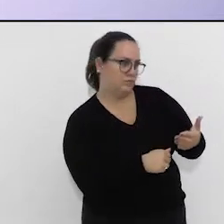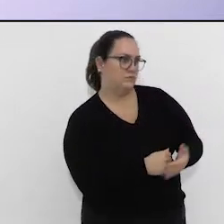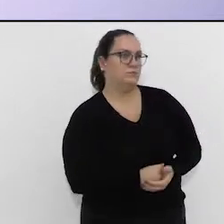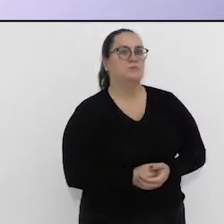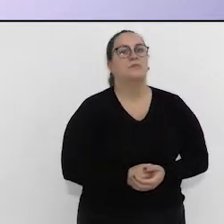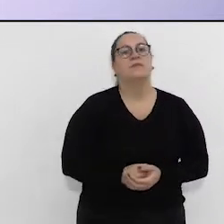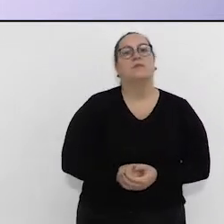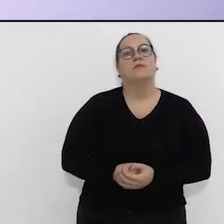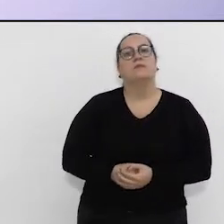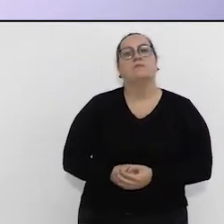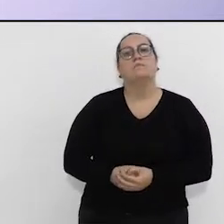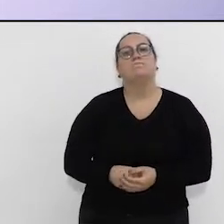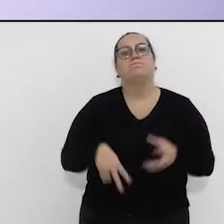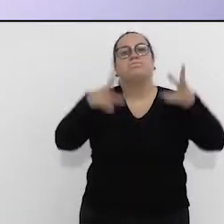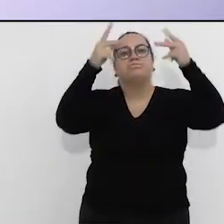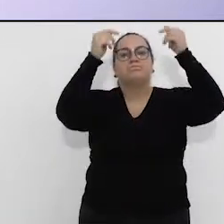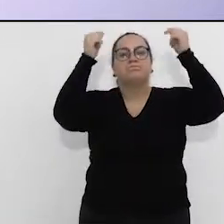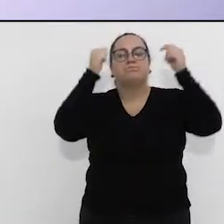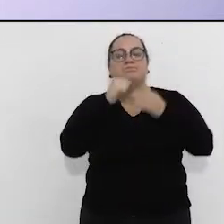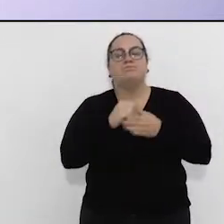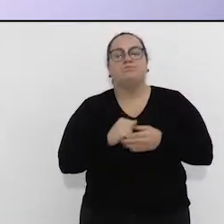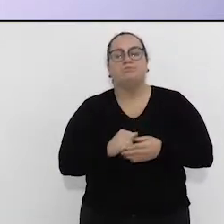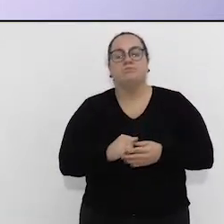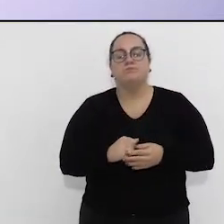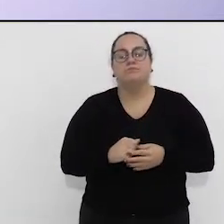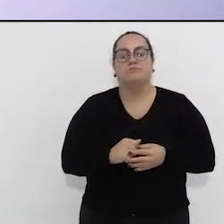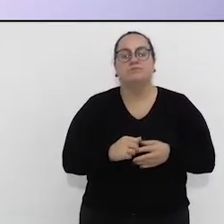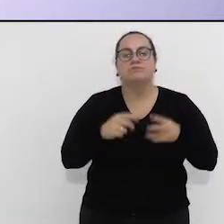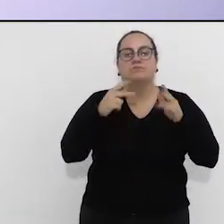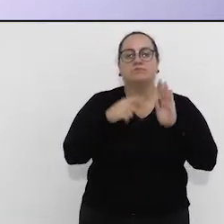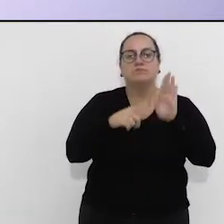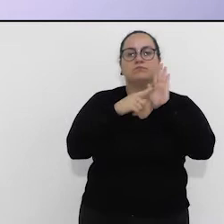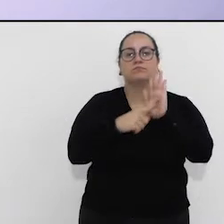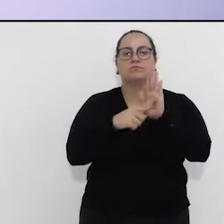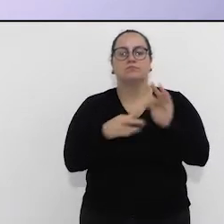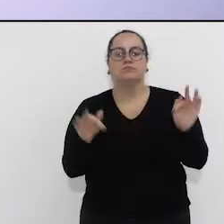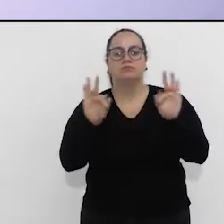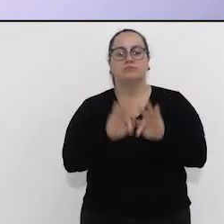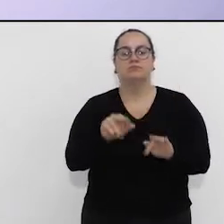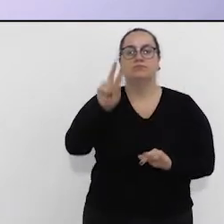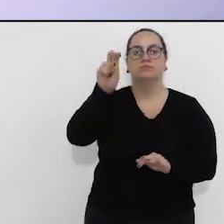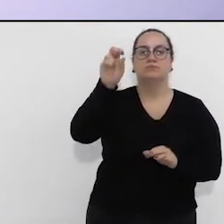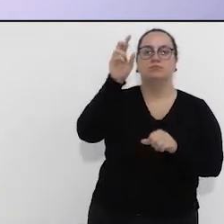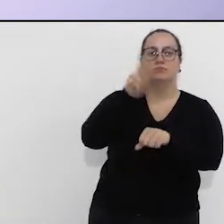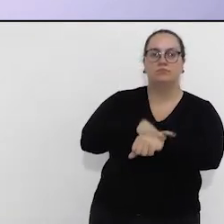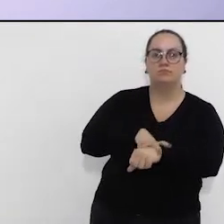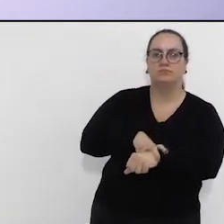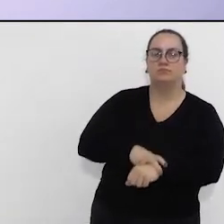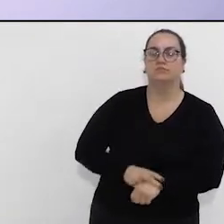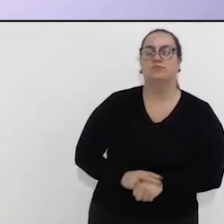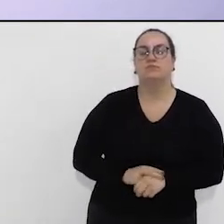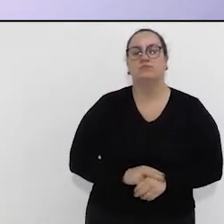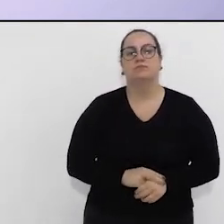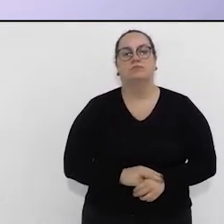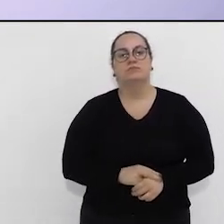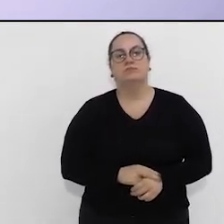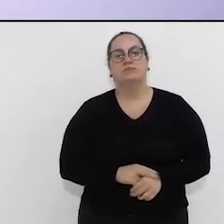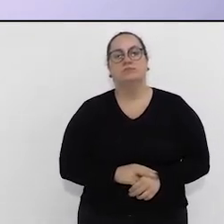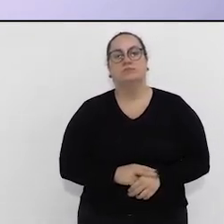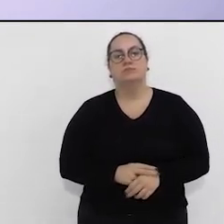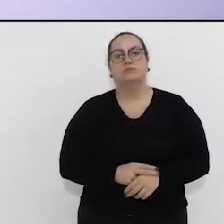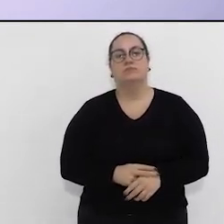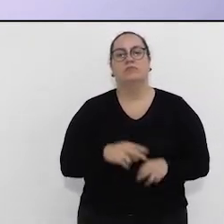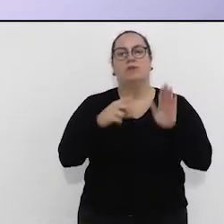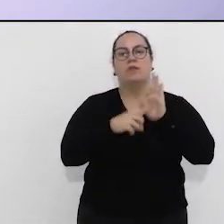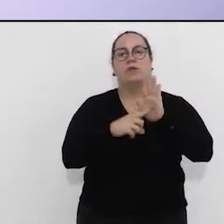o candidato poderá fazer uso da palavra com as suas considerações finais em até 5 minutos a pé